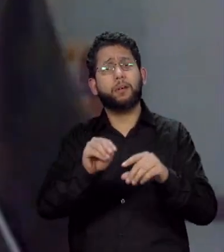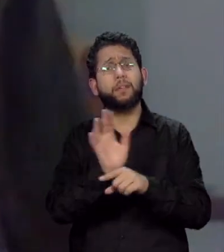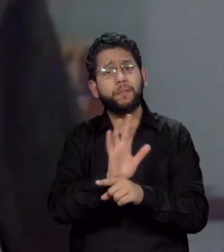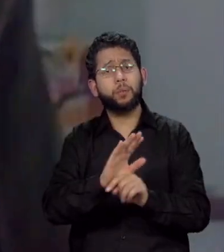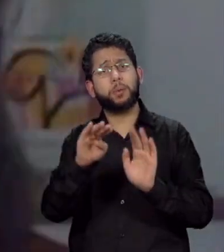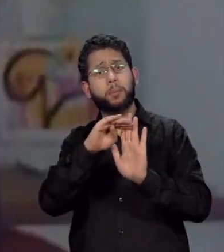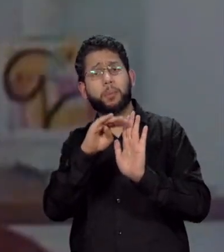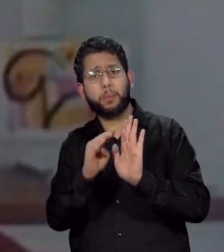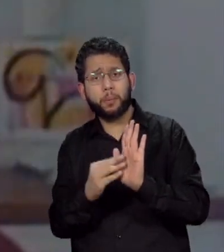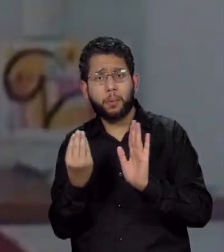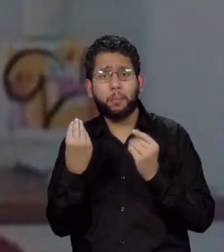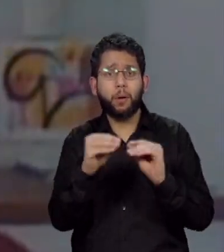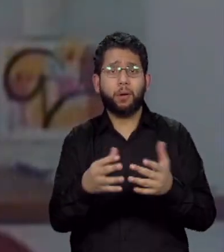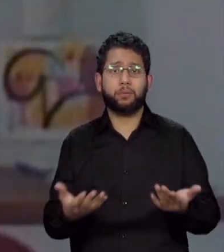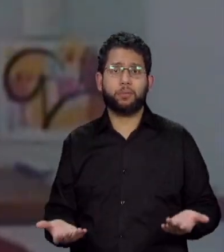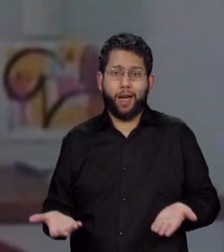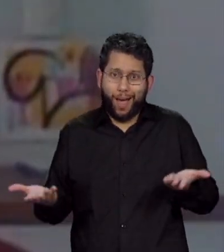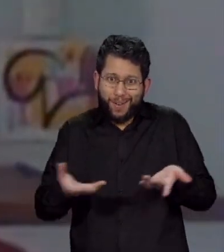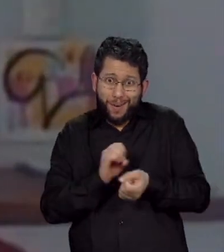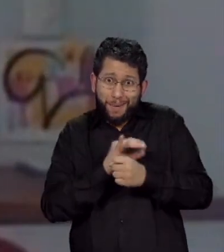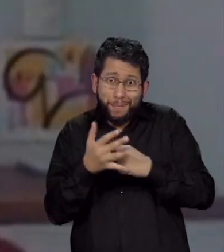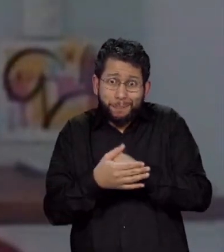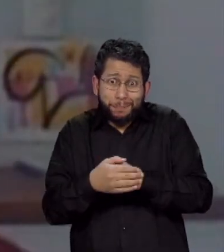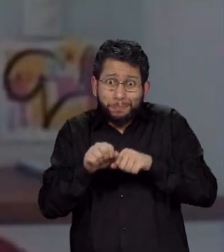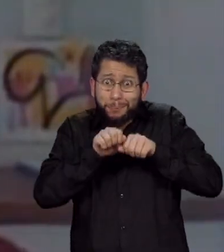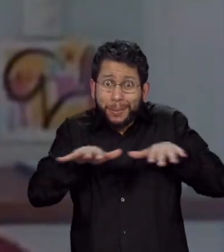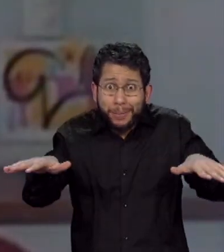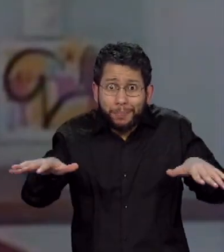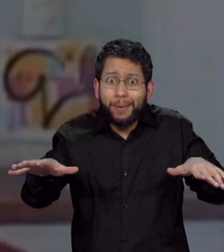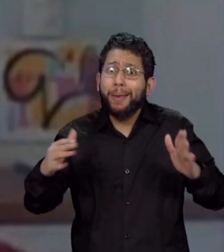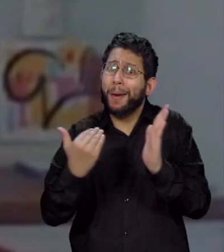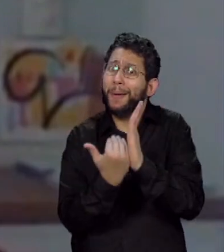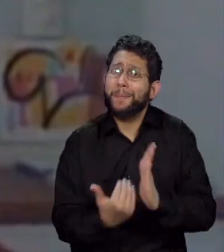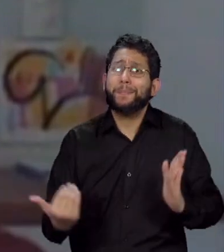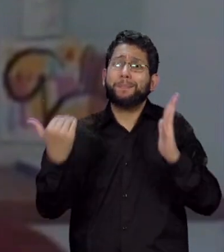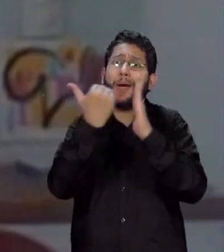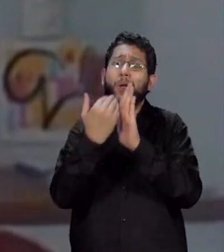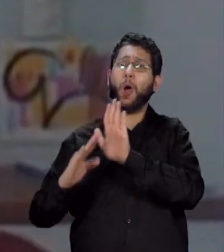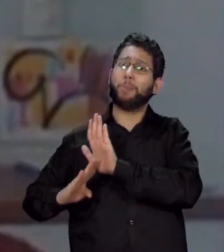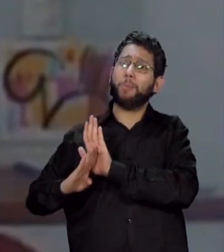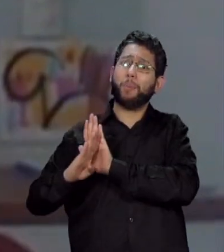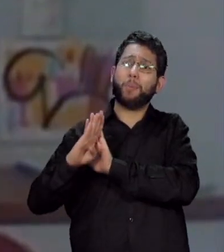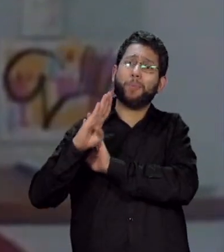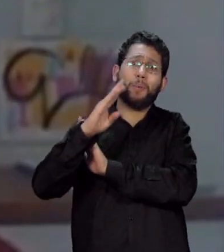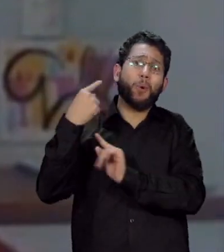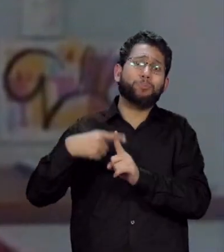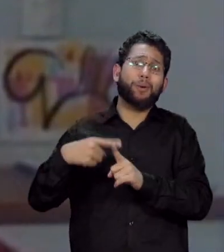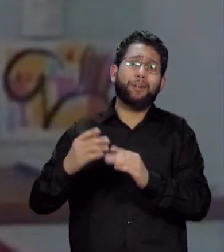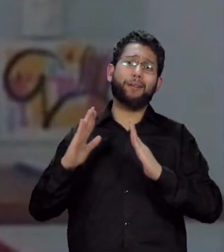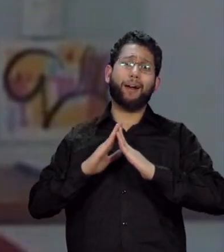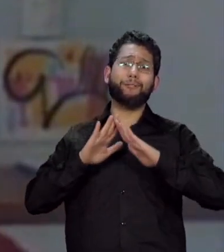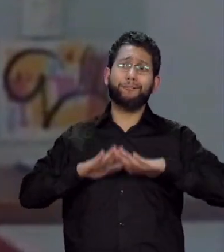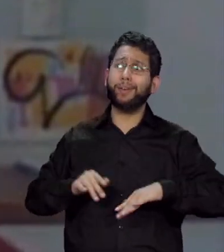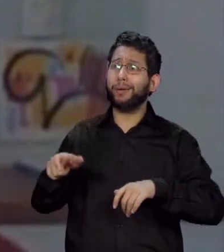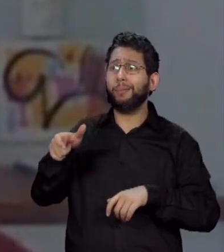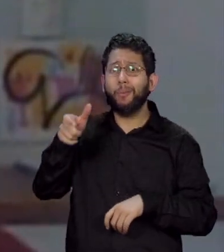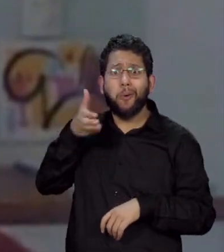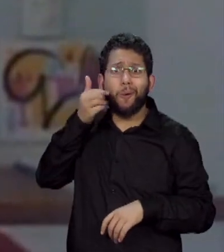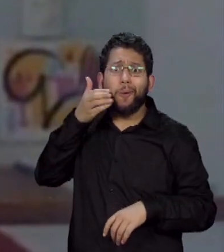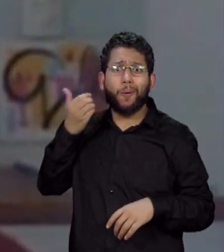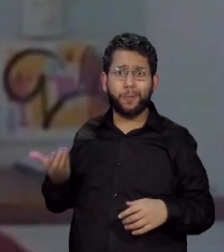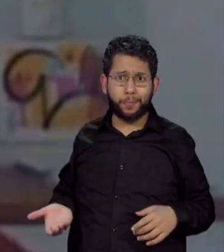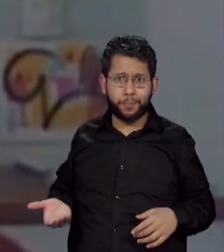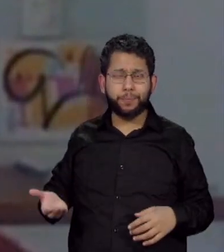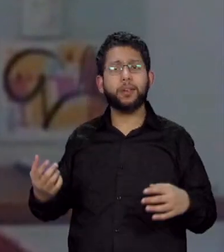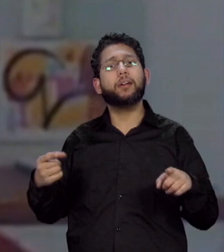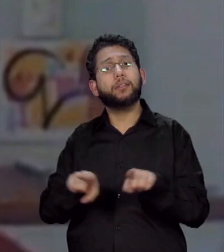e que a pandemia só veio acentuar essa forma de consumo, né? E, ao mesmo tempo, a disponibilização